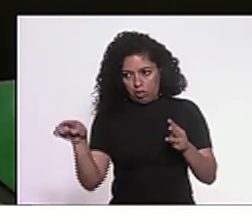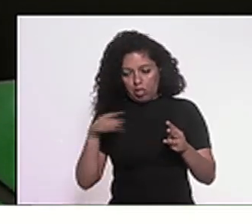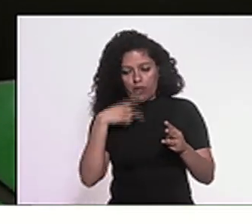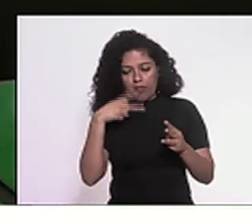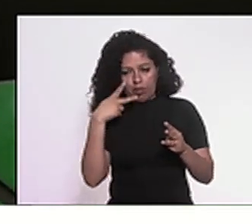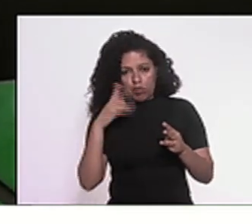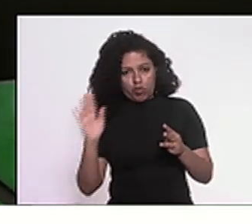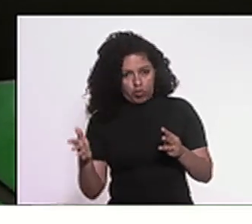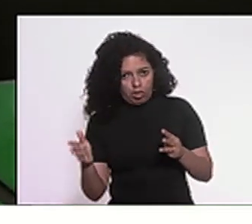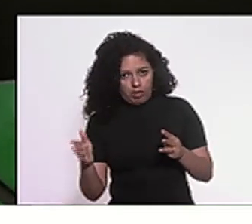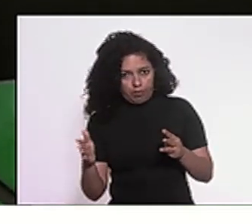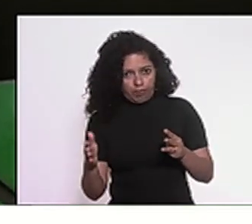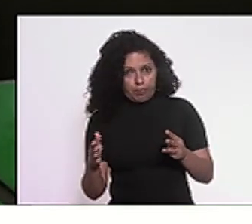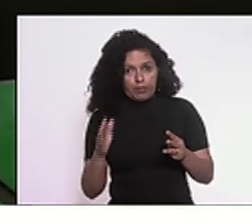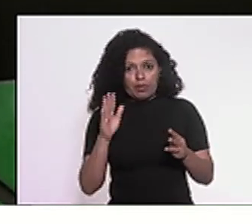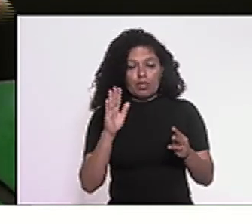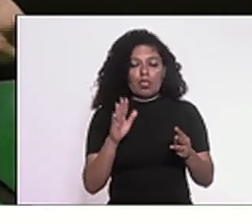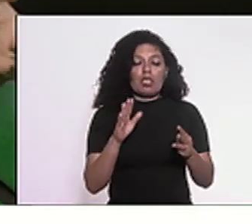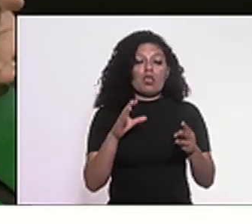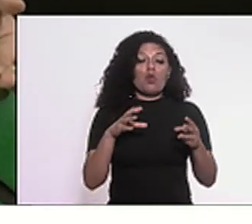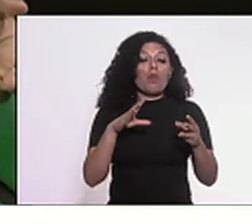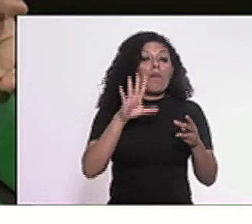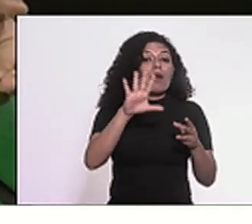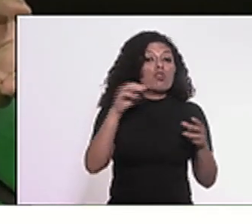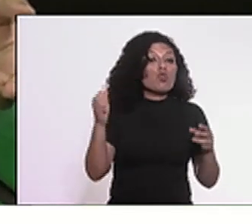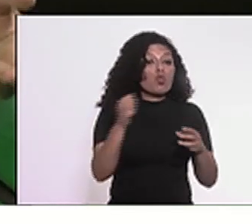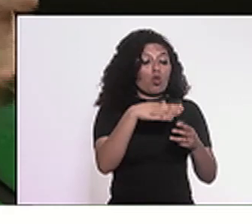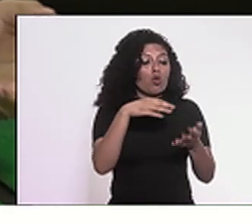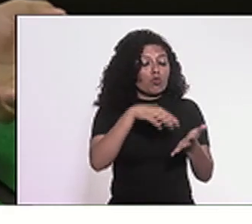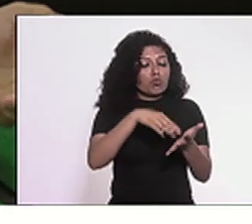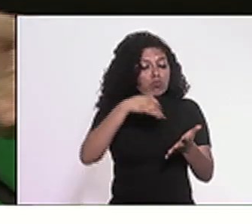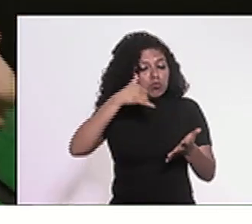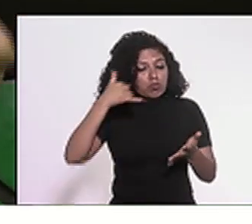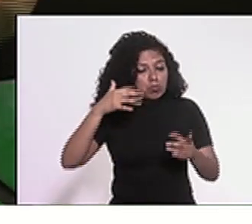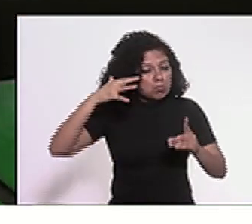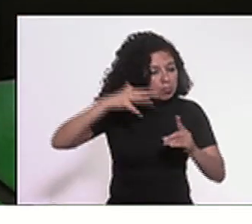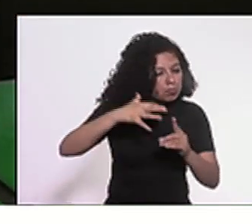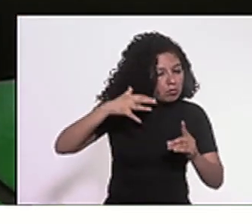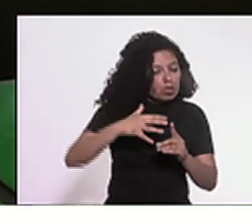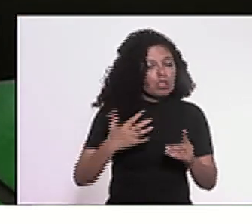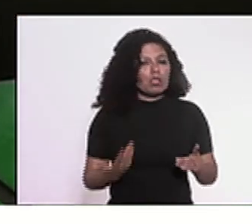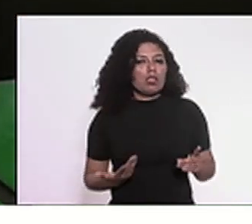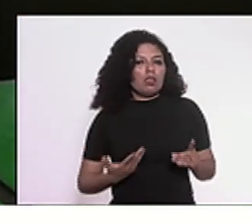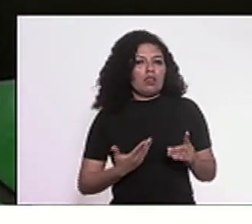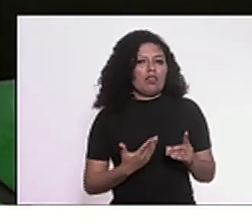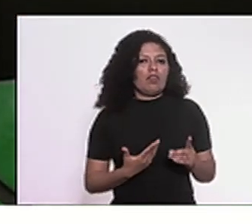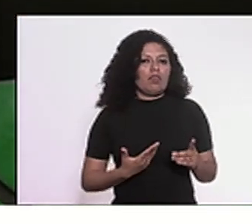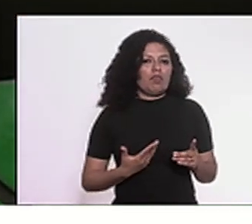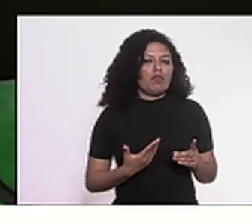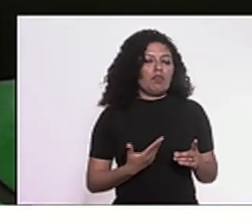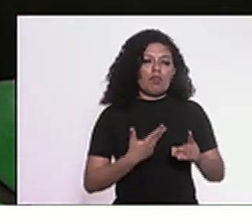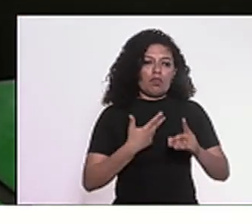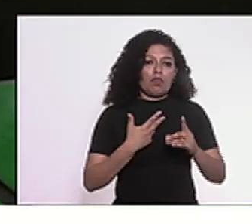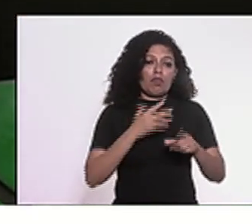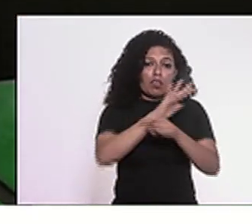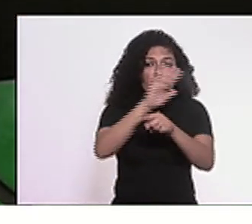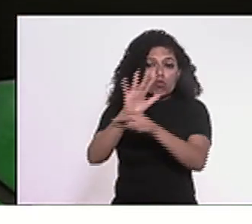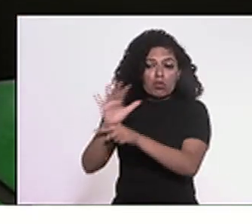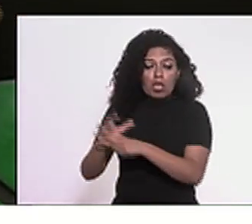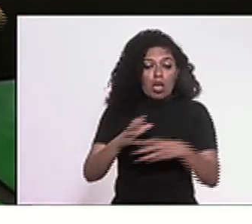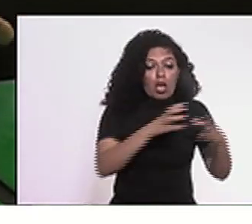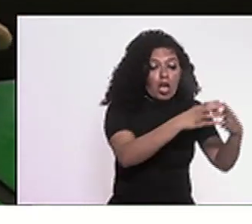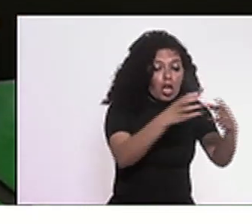disse. E esse DISC assédio levará as demandas que alguns vou falar da Polícia Militar, que alguns